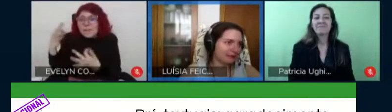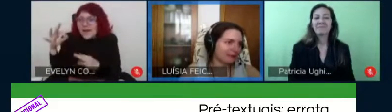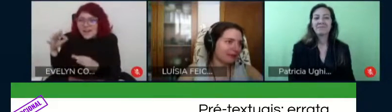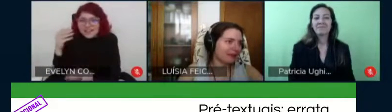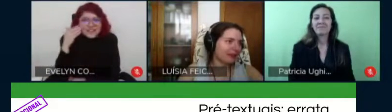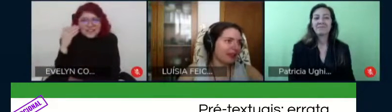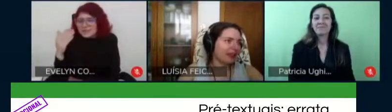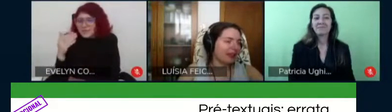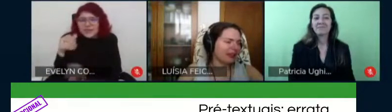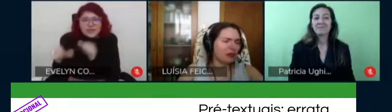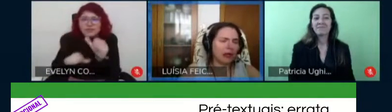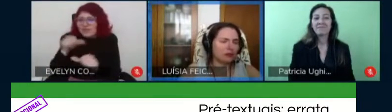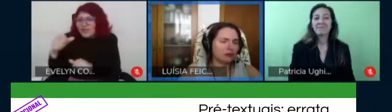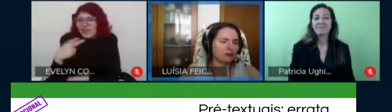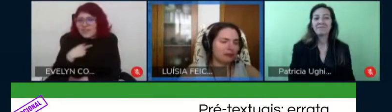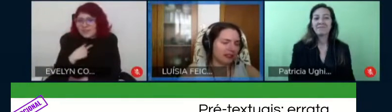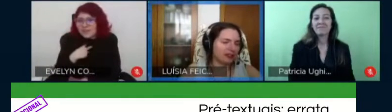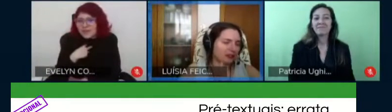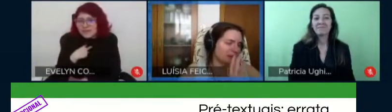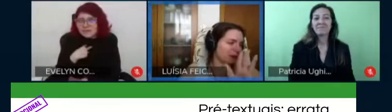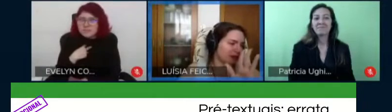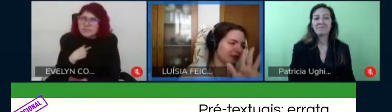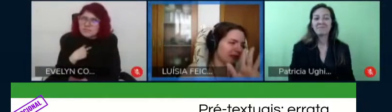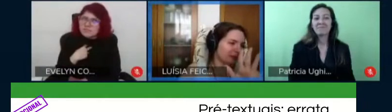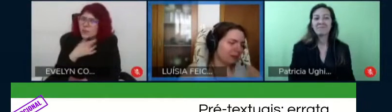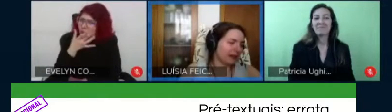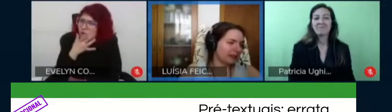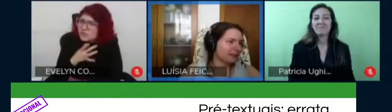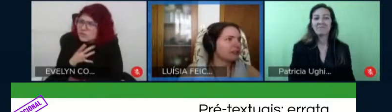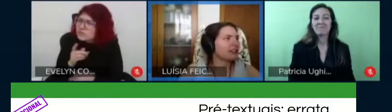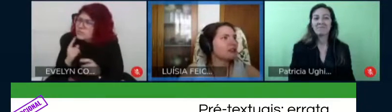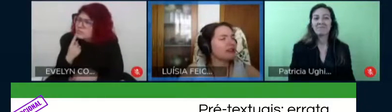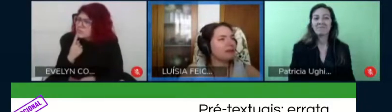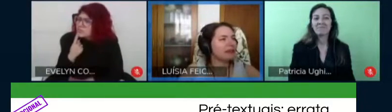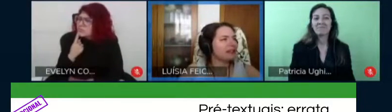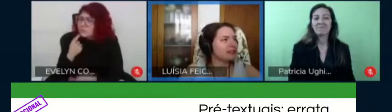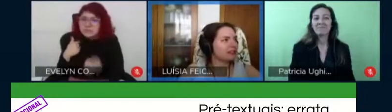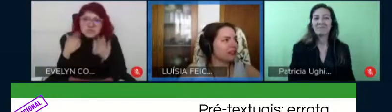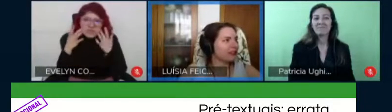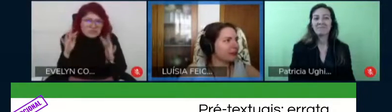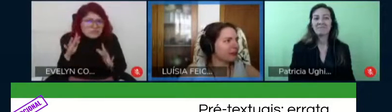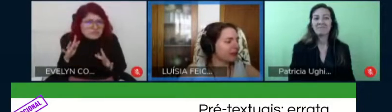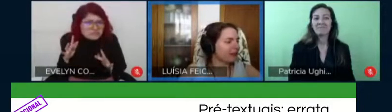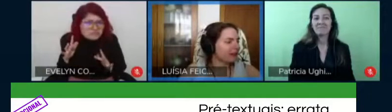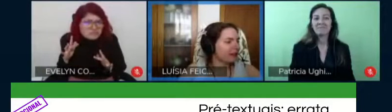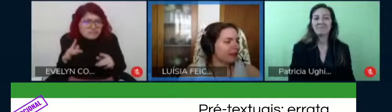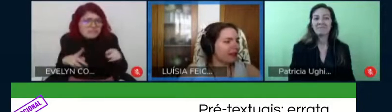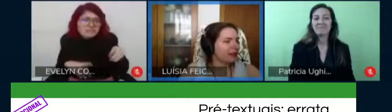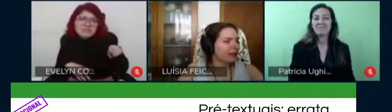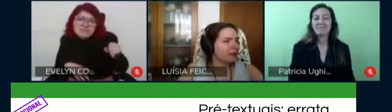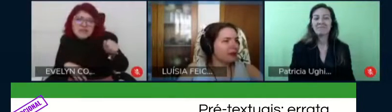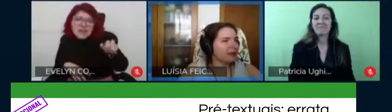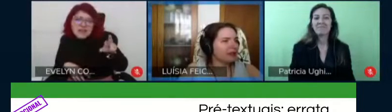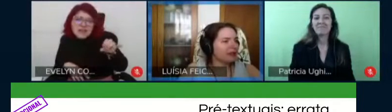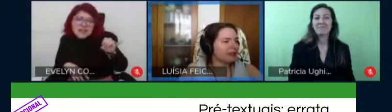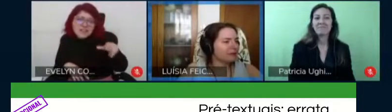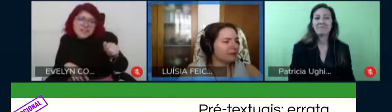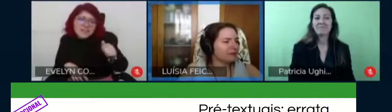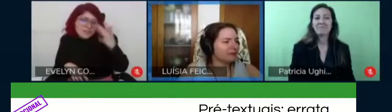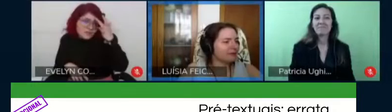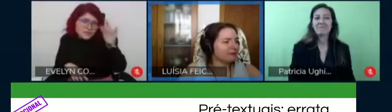agradecimento. Eu acho. Na verdade, agora eu posso estar falando bobagem. Não sei se tu lembra dessas histórias, Maria.